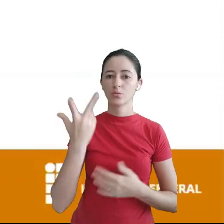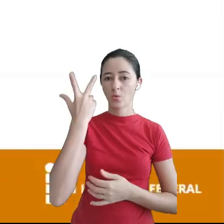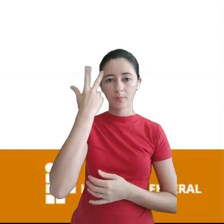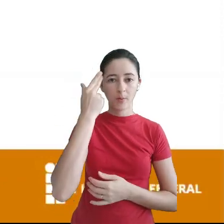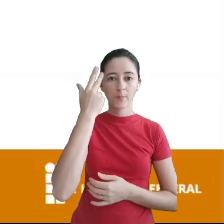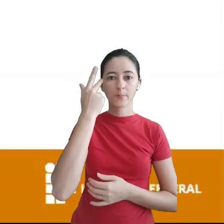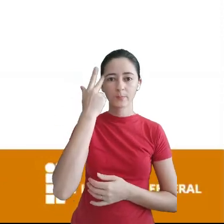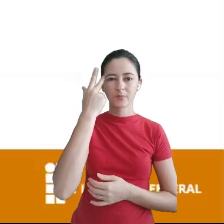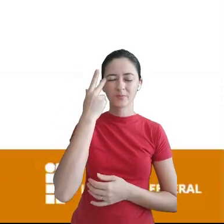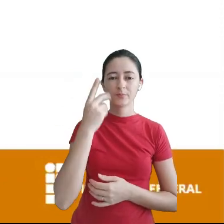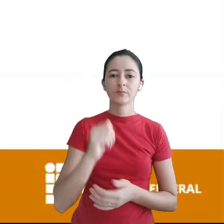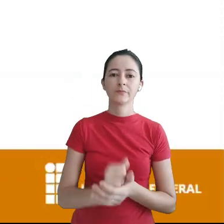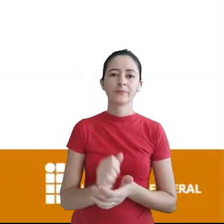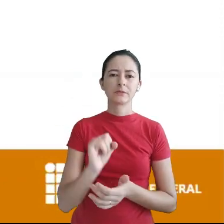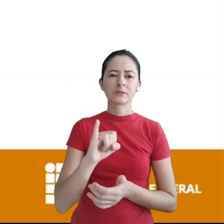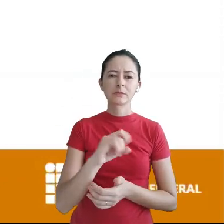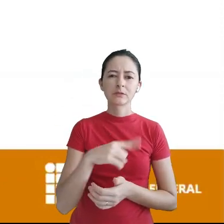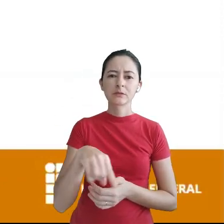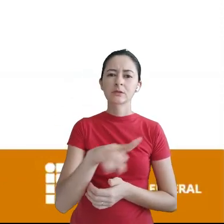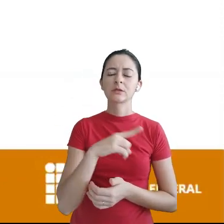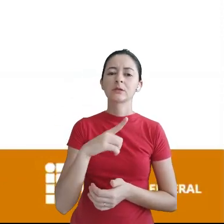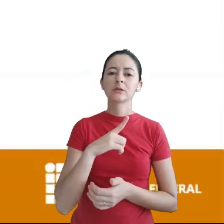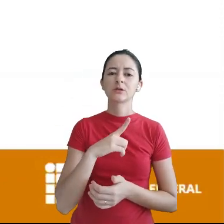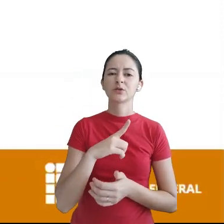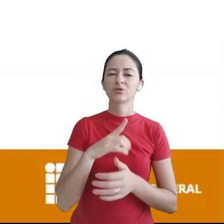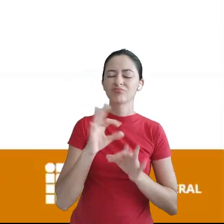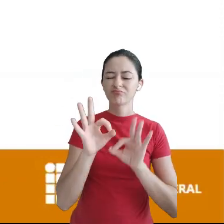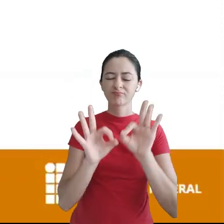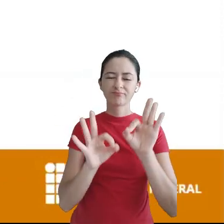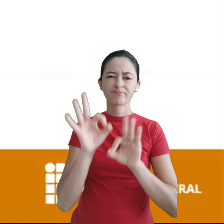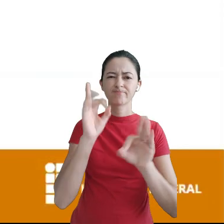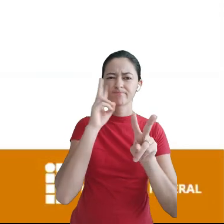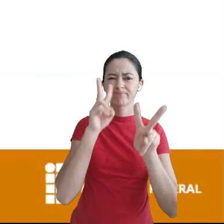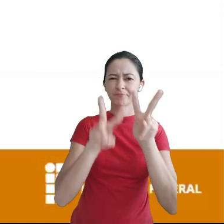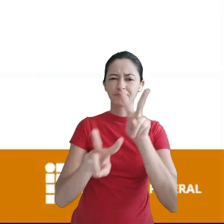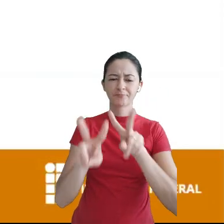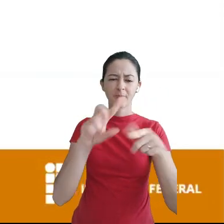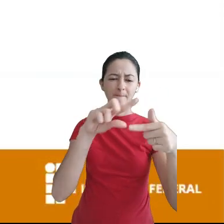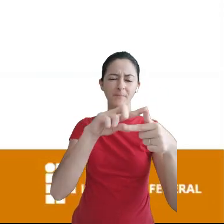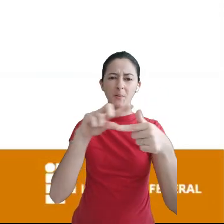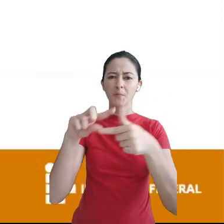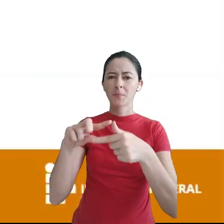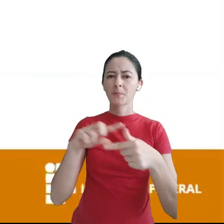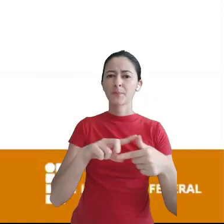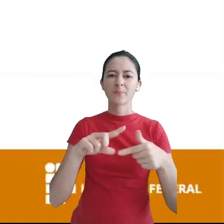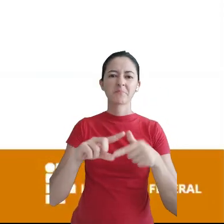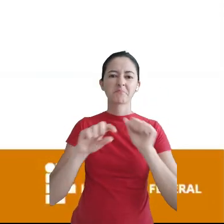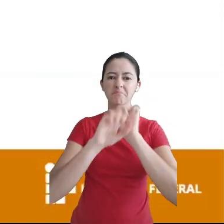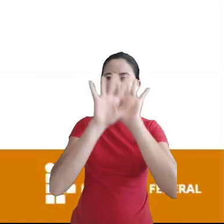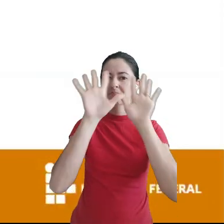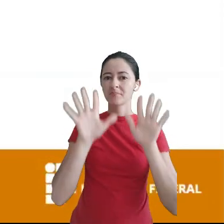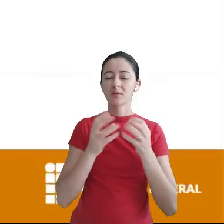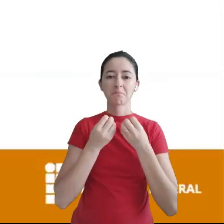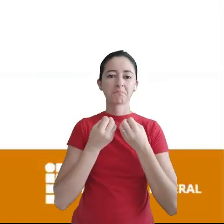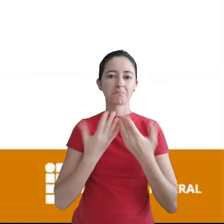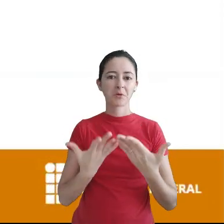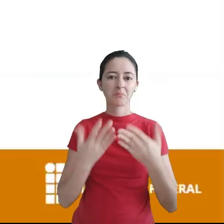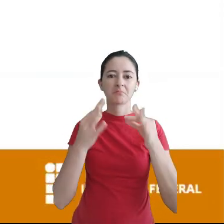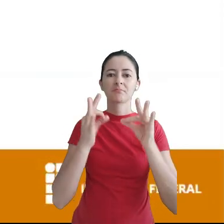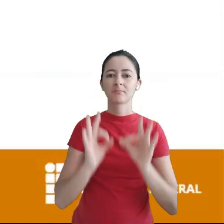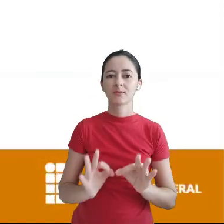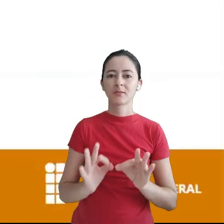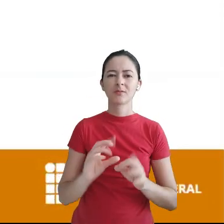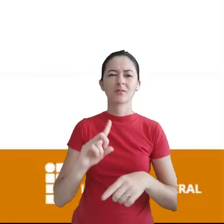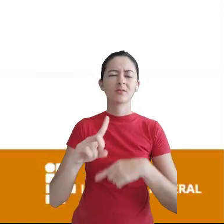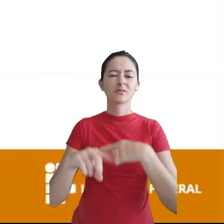E acontece muito isso, galera. Às vezes você faz a modelagem, você faz a análise e, cara, fica claríssimo para você aquilo.